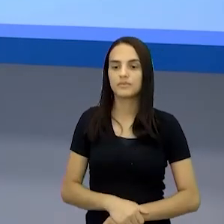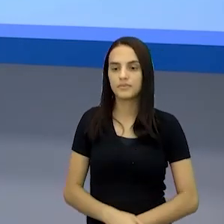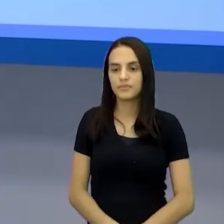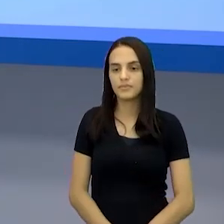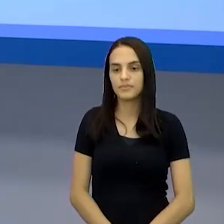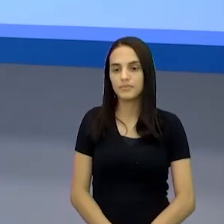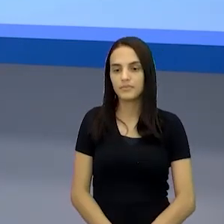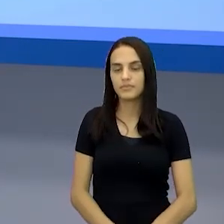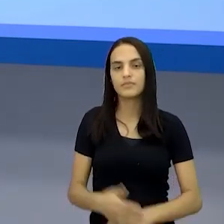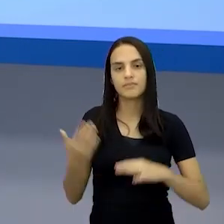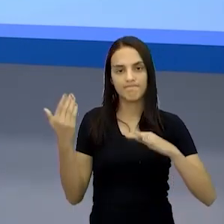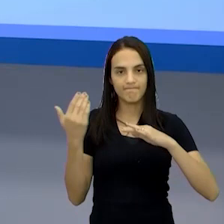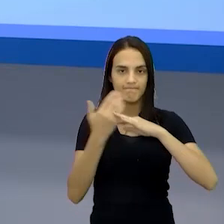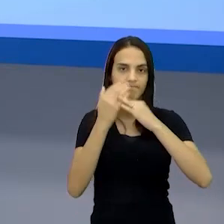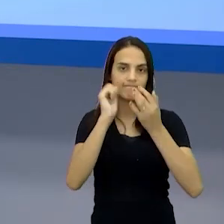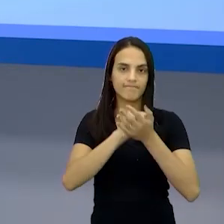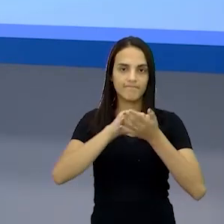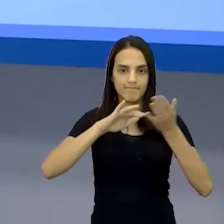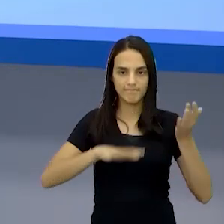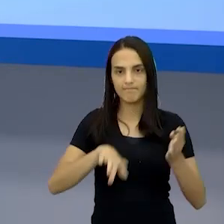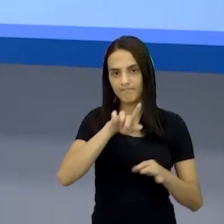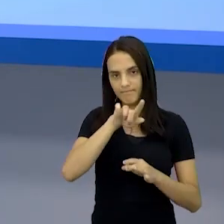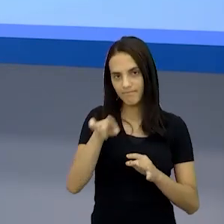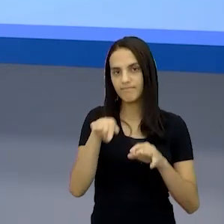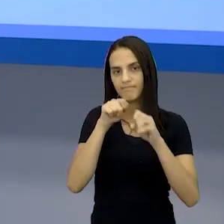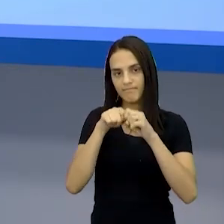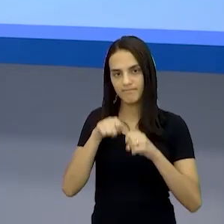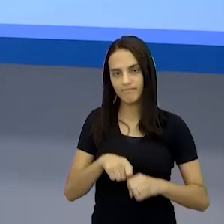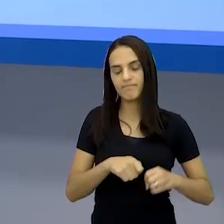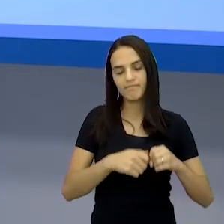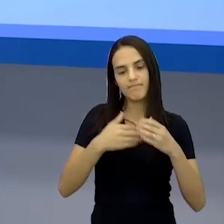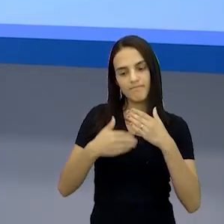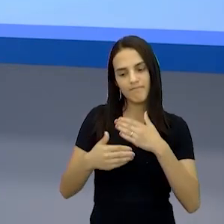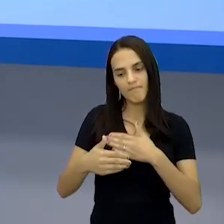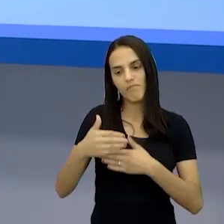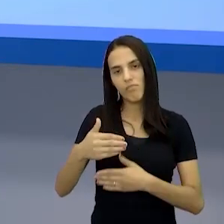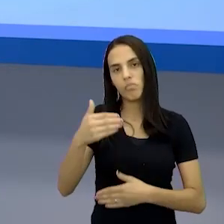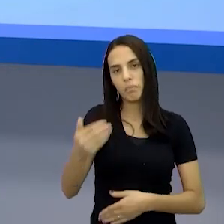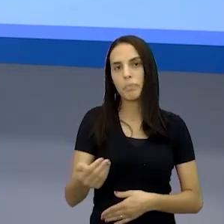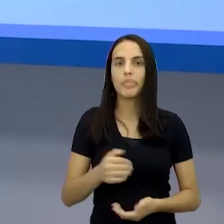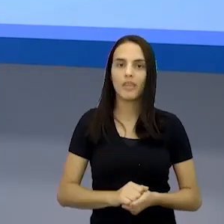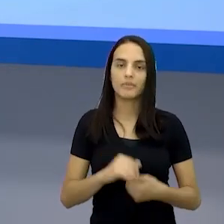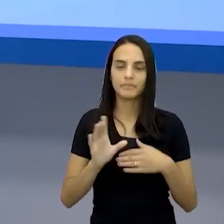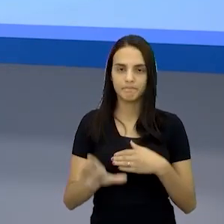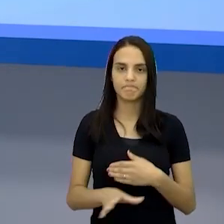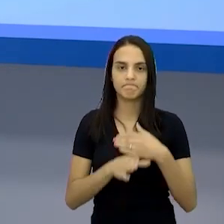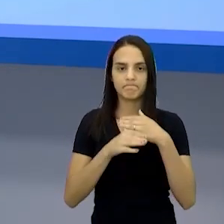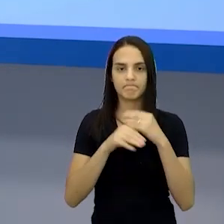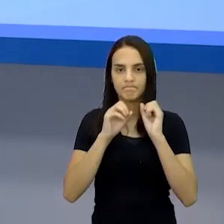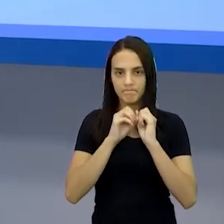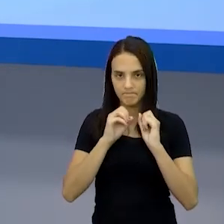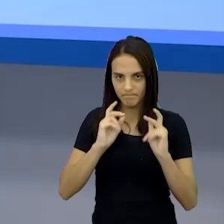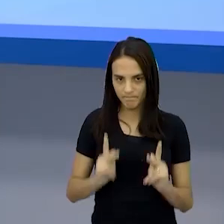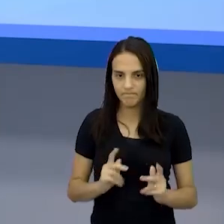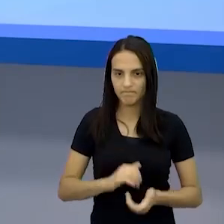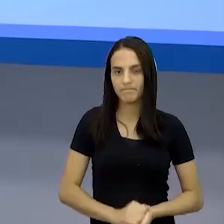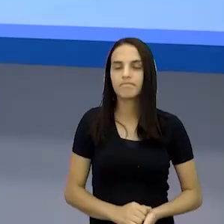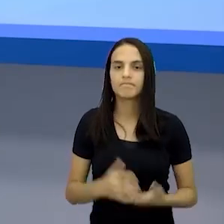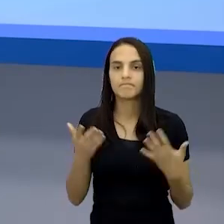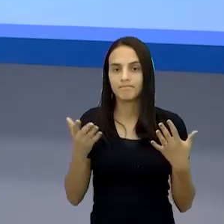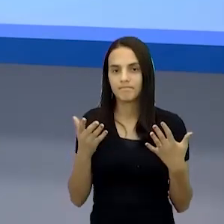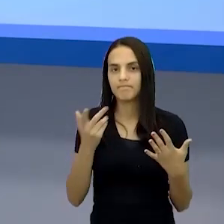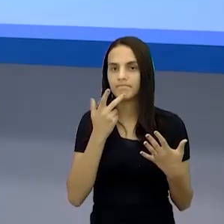para integrar aí nessas atividades que vocês vão fazer no decorrer aí deste componente, tá certo? Bom, vamos falando